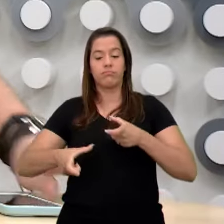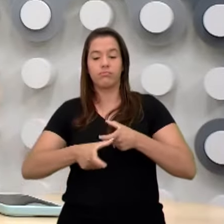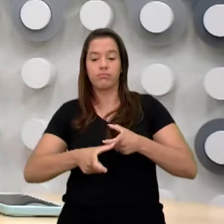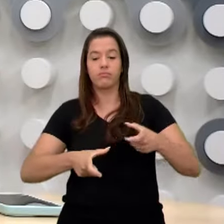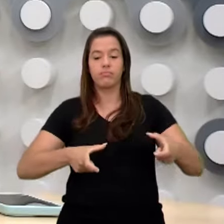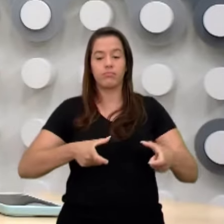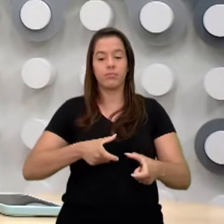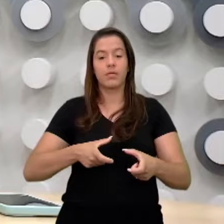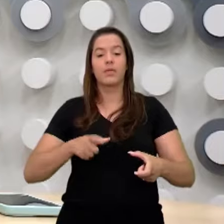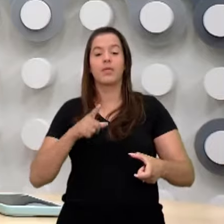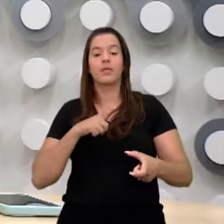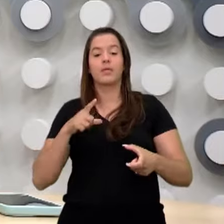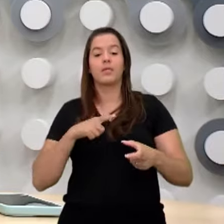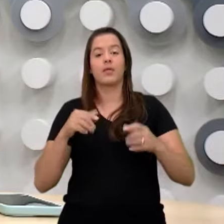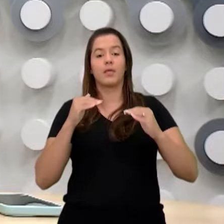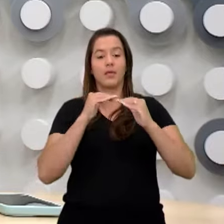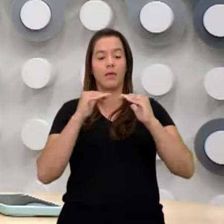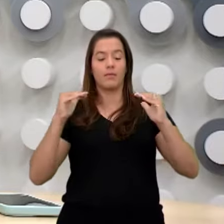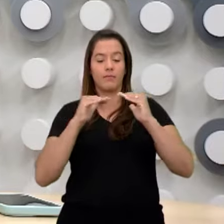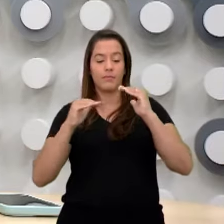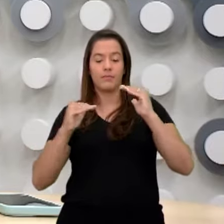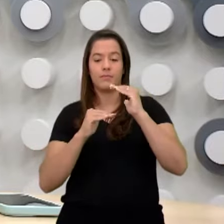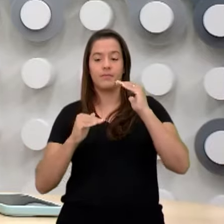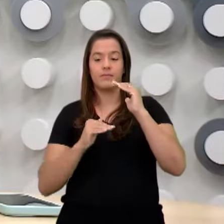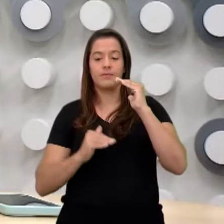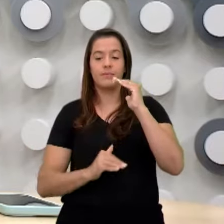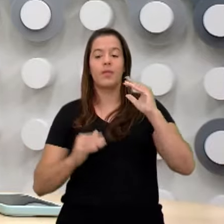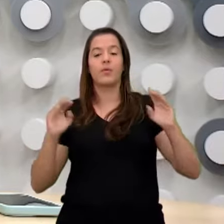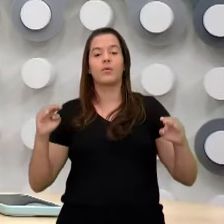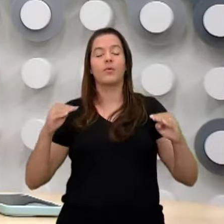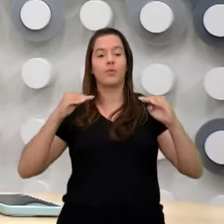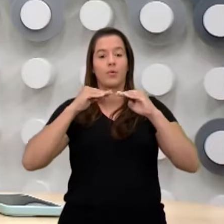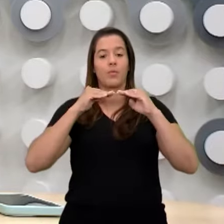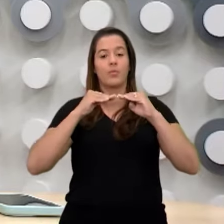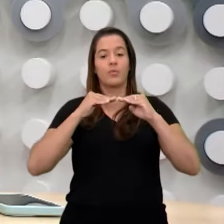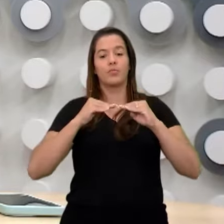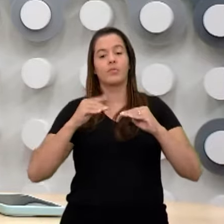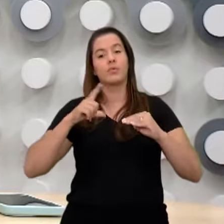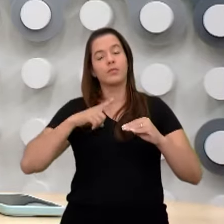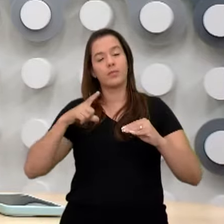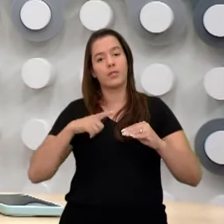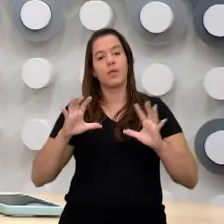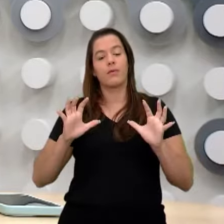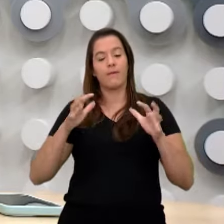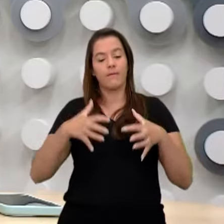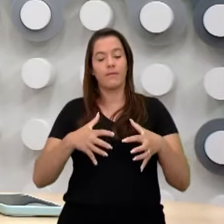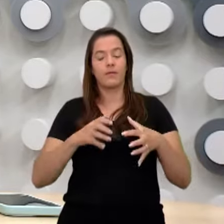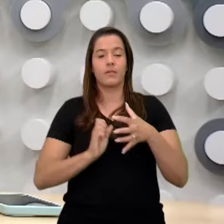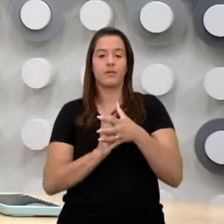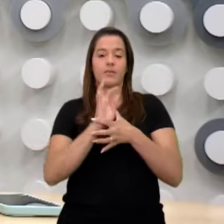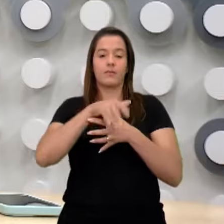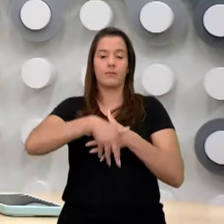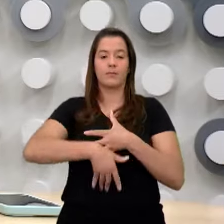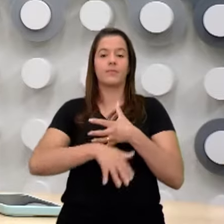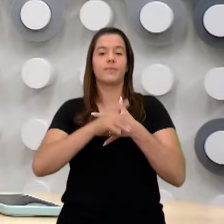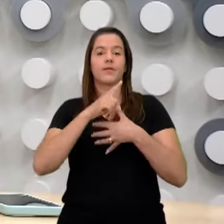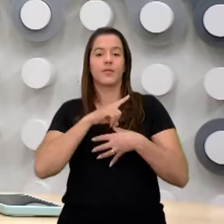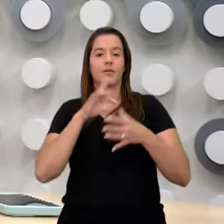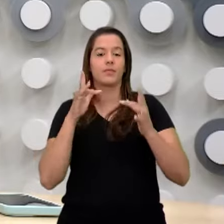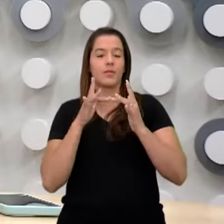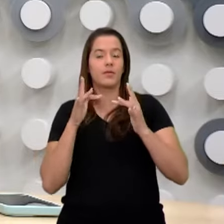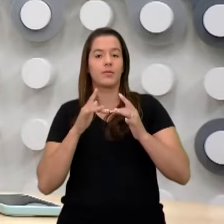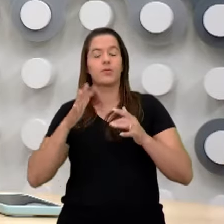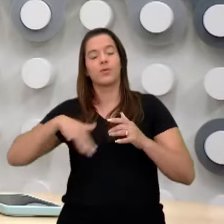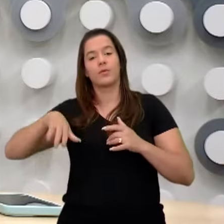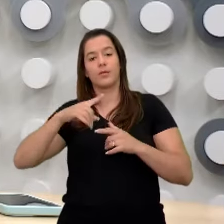quando há, né, aquela fase de transição de encontro delas, né, como há uma concentração de vulcanismo e tectonismo, como a gente já tinha